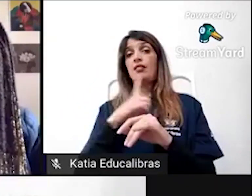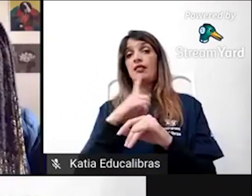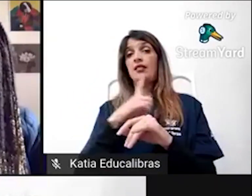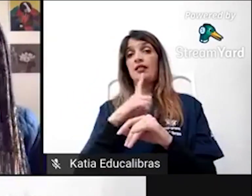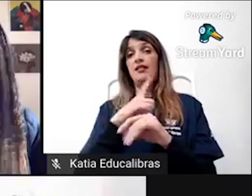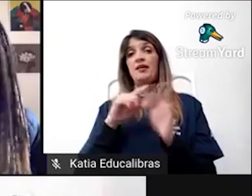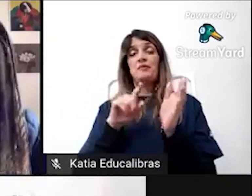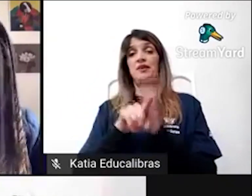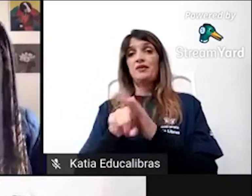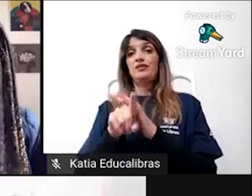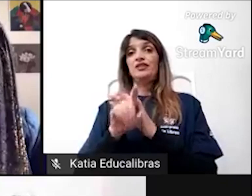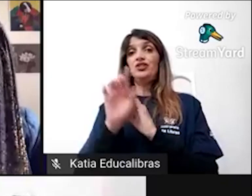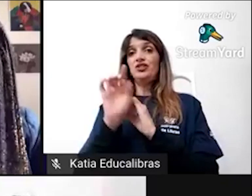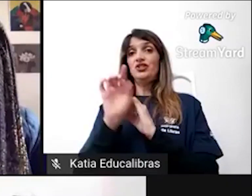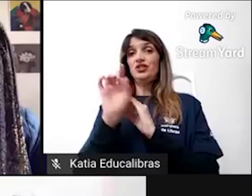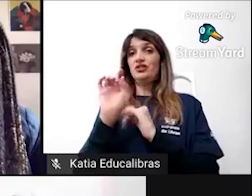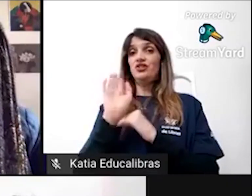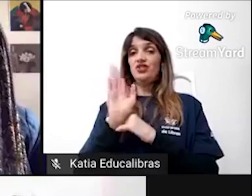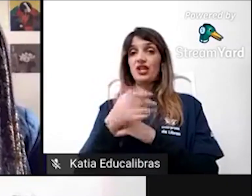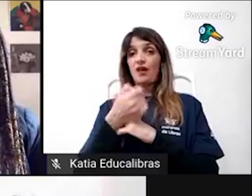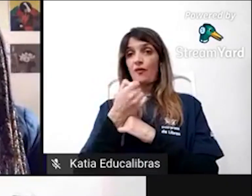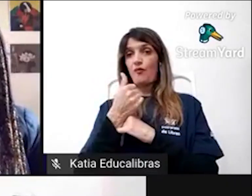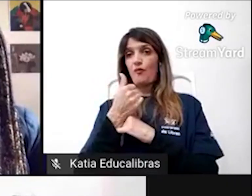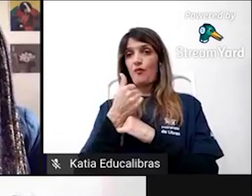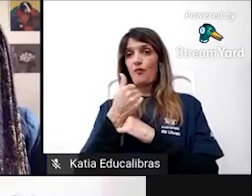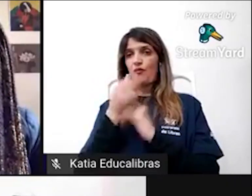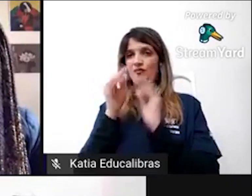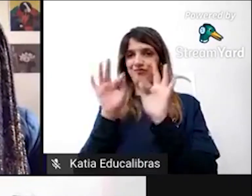gente vai já, e vocês já podem